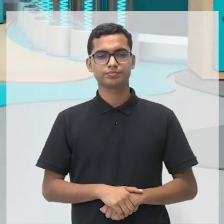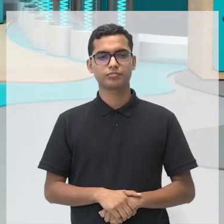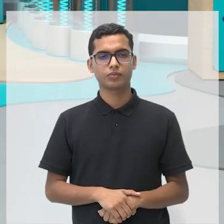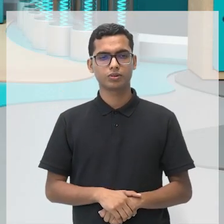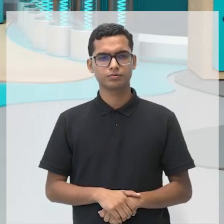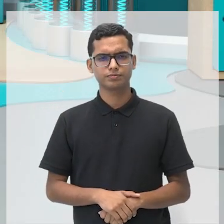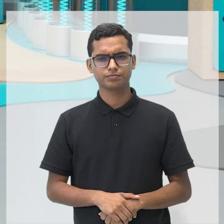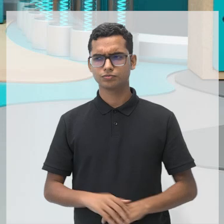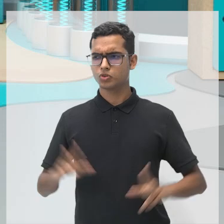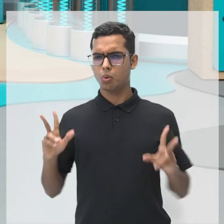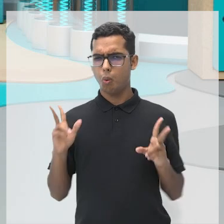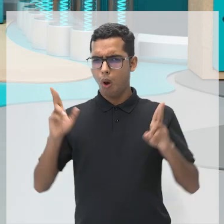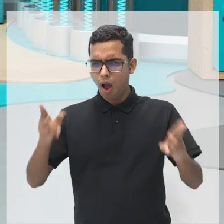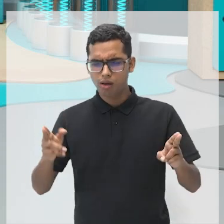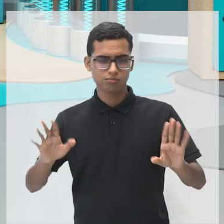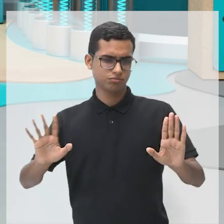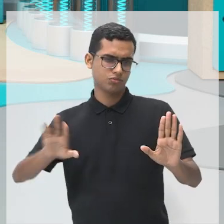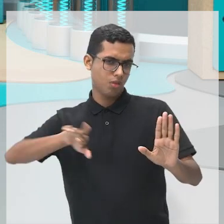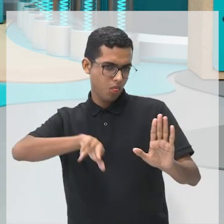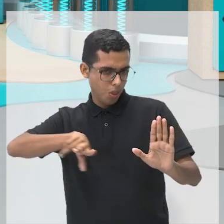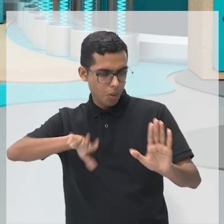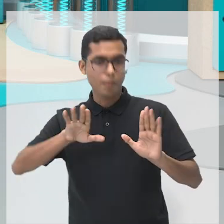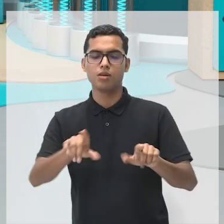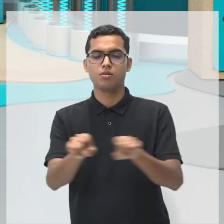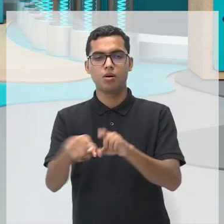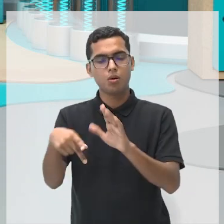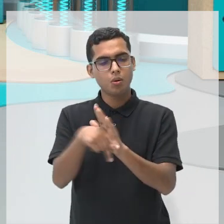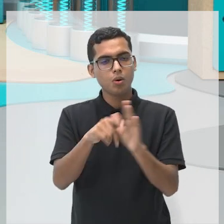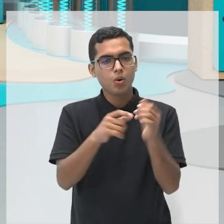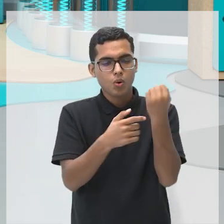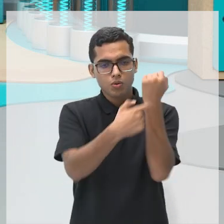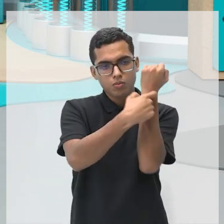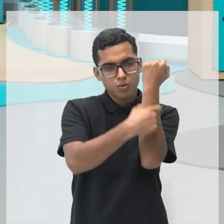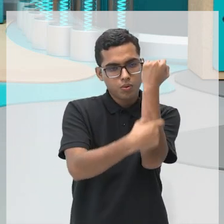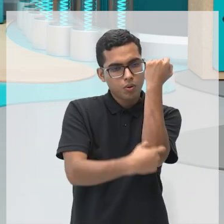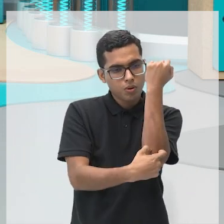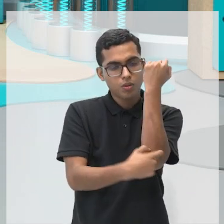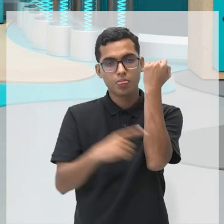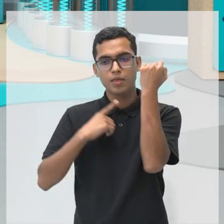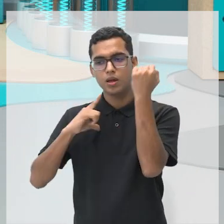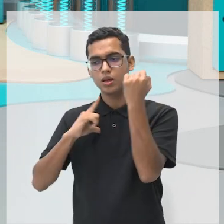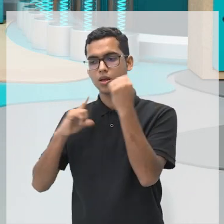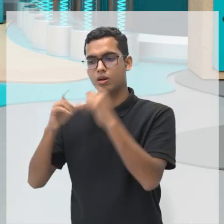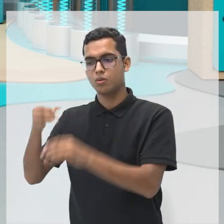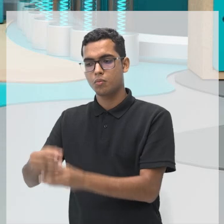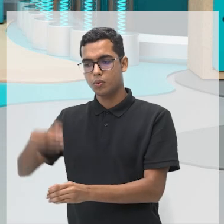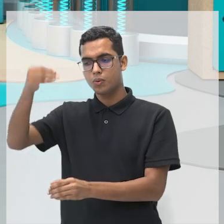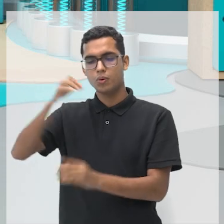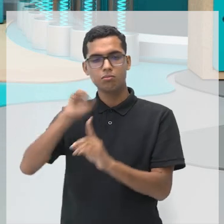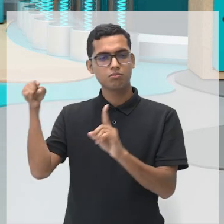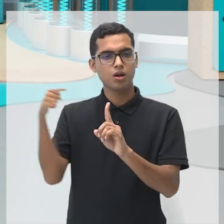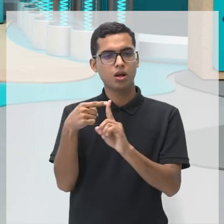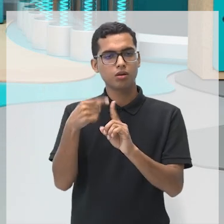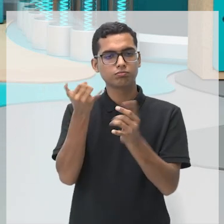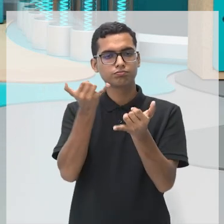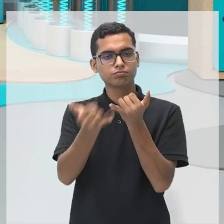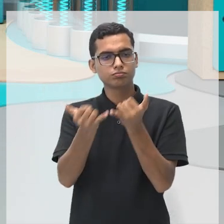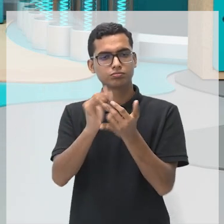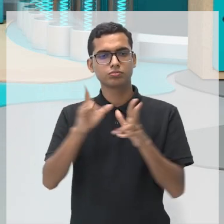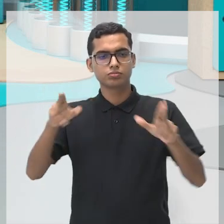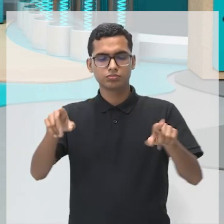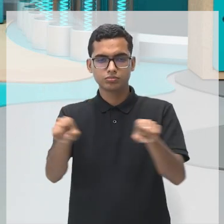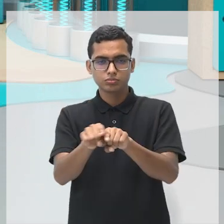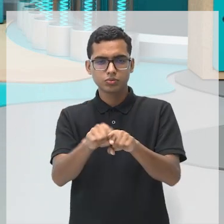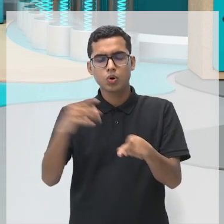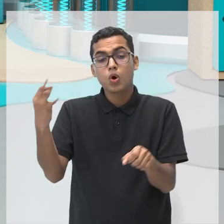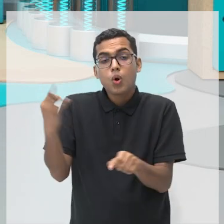Embora não seja totalmente igual, a nossa coluna ela tem basicamente a função de, olha só, em caixa alta ali, né?